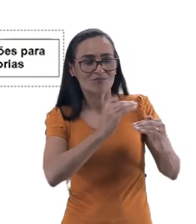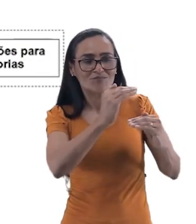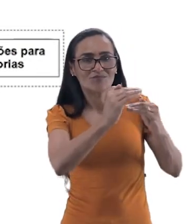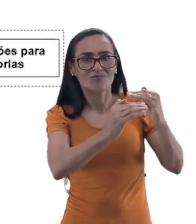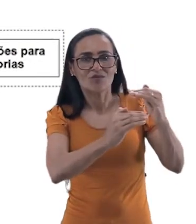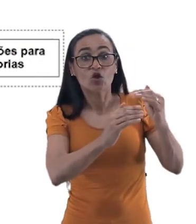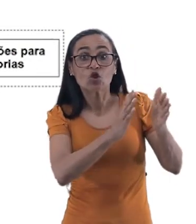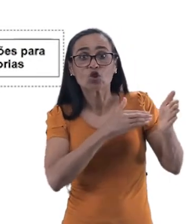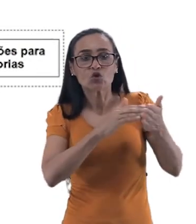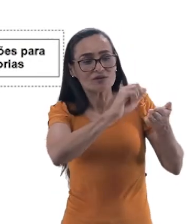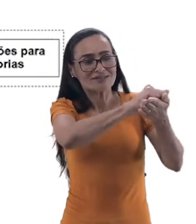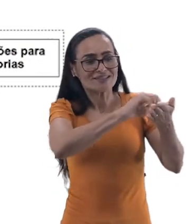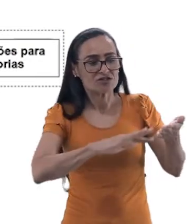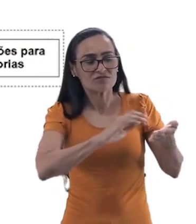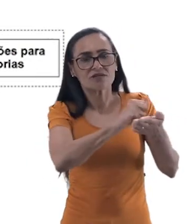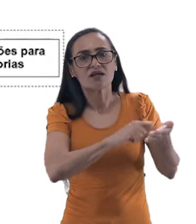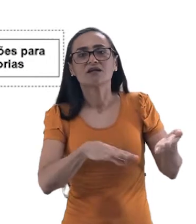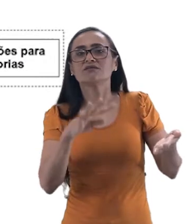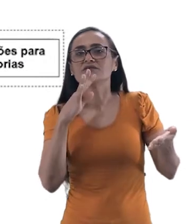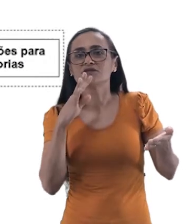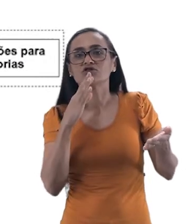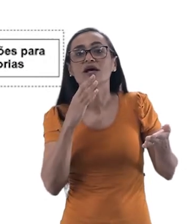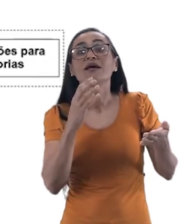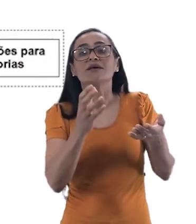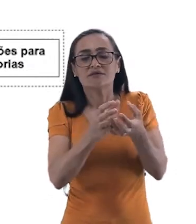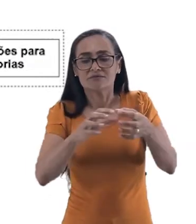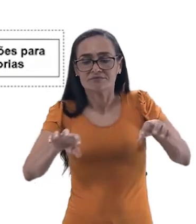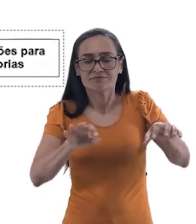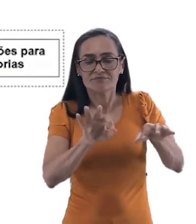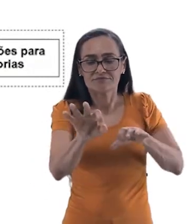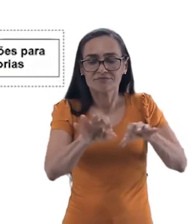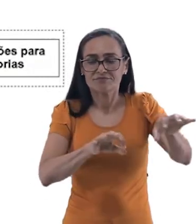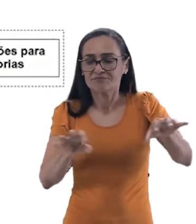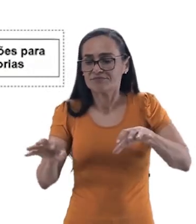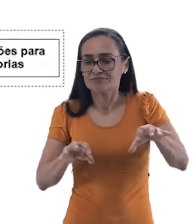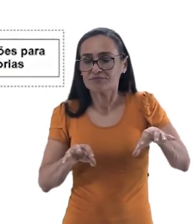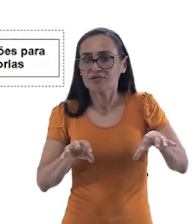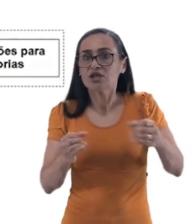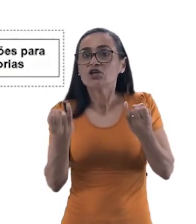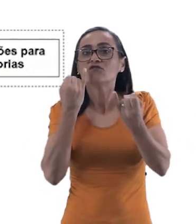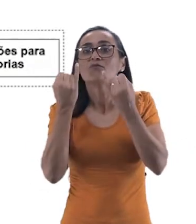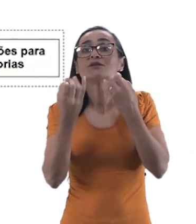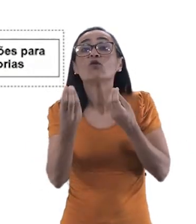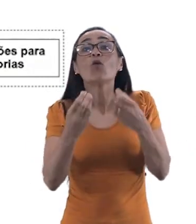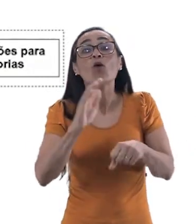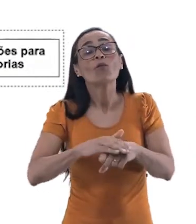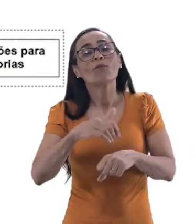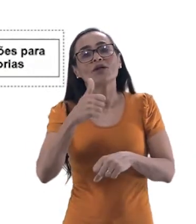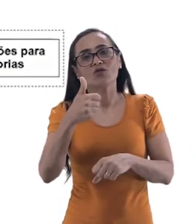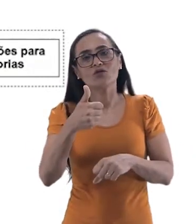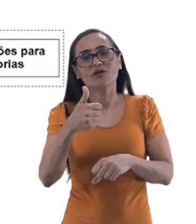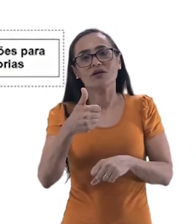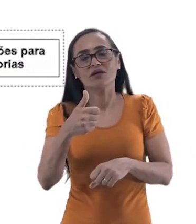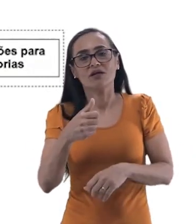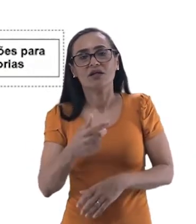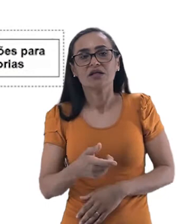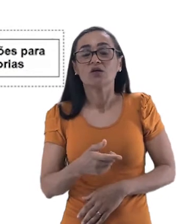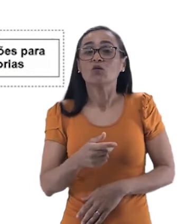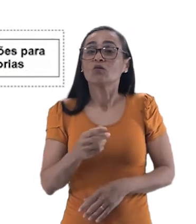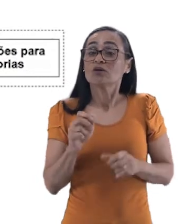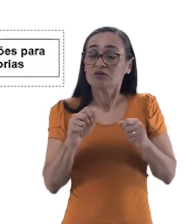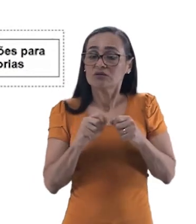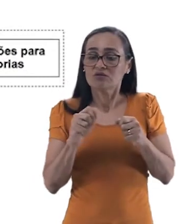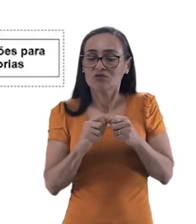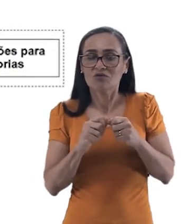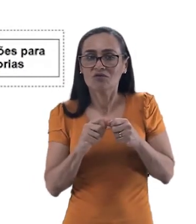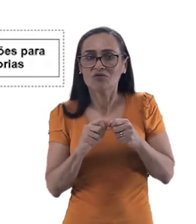processos, as atividades identificadas e classificadas e as informações para melhorias. Então, uma vez